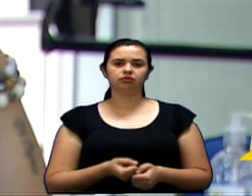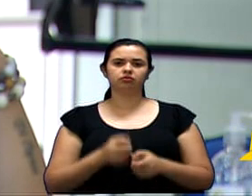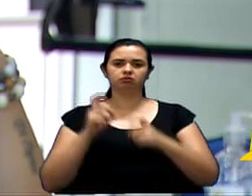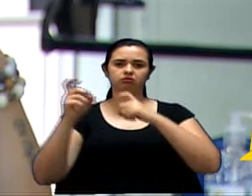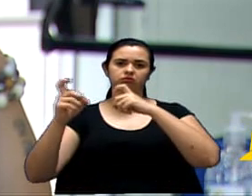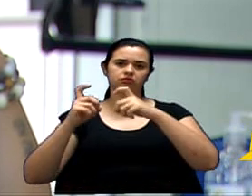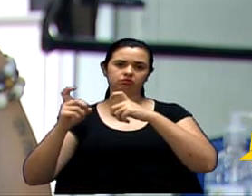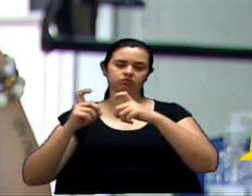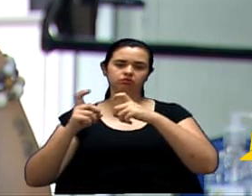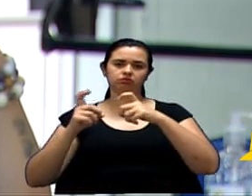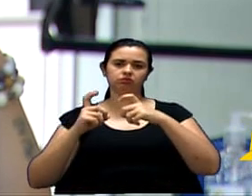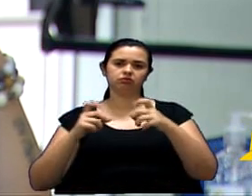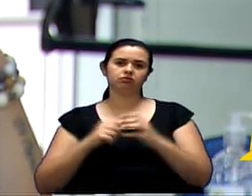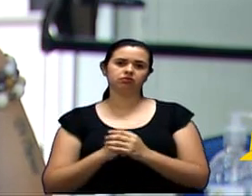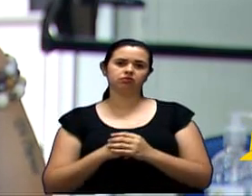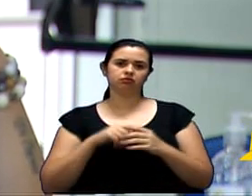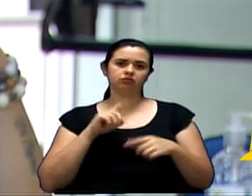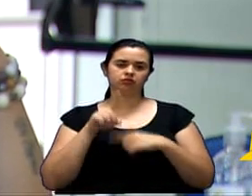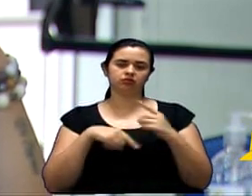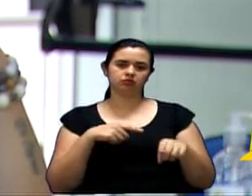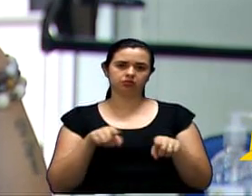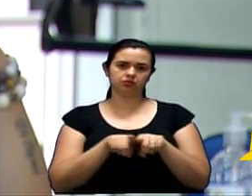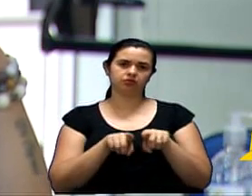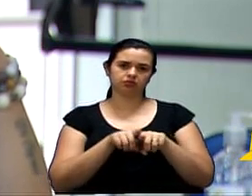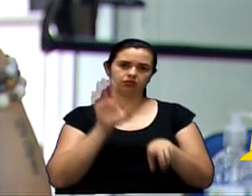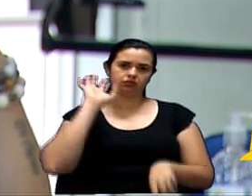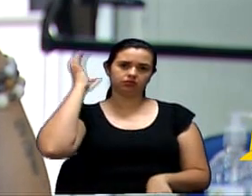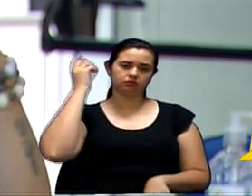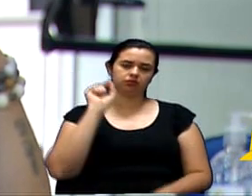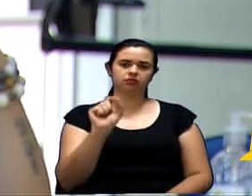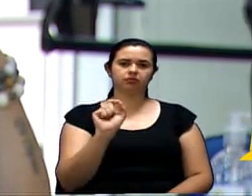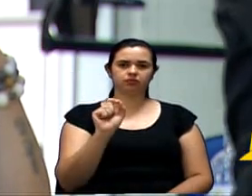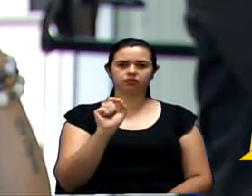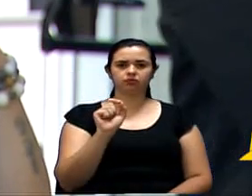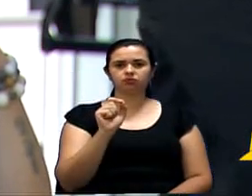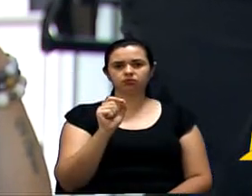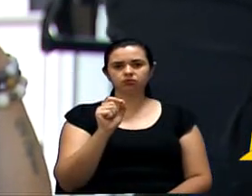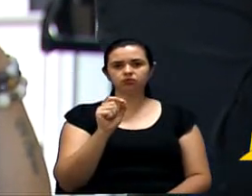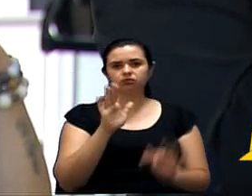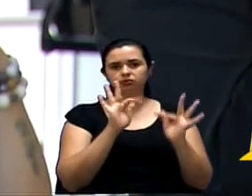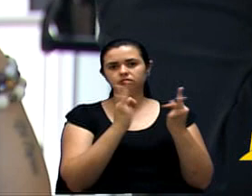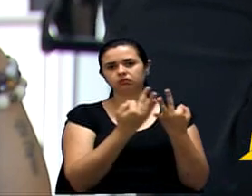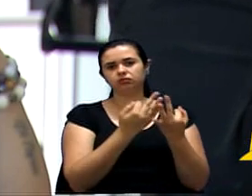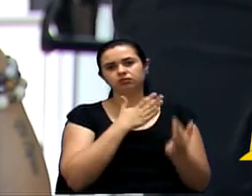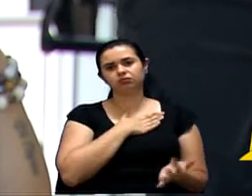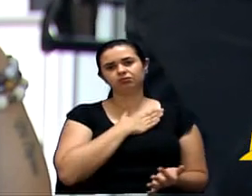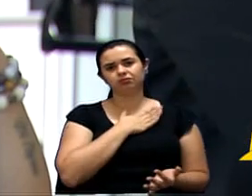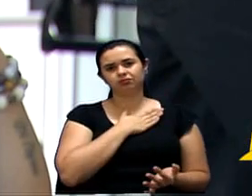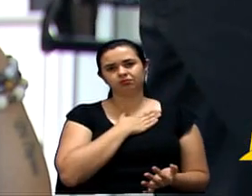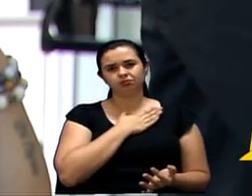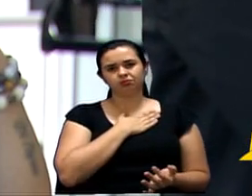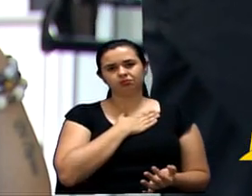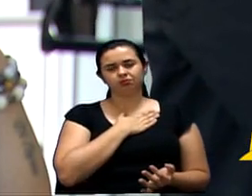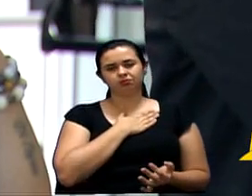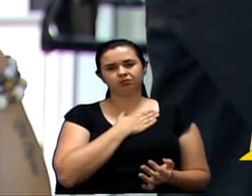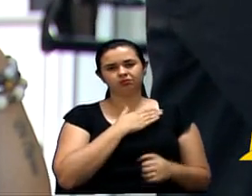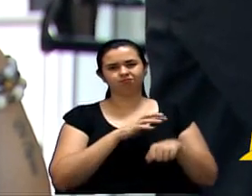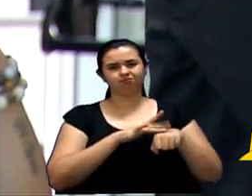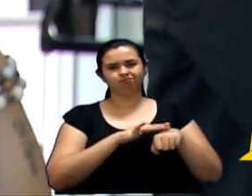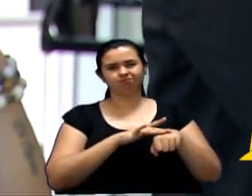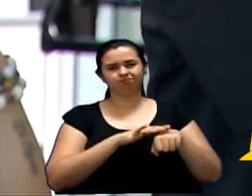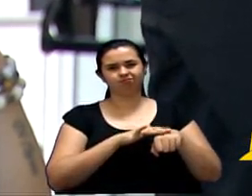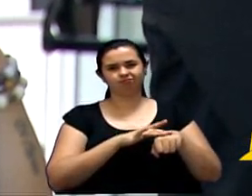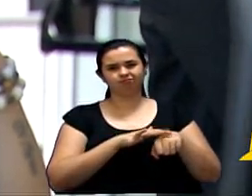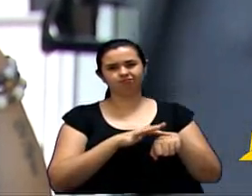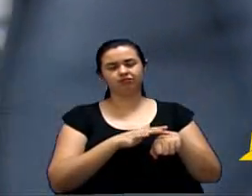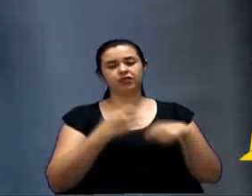sessão. É, e também teve um caso que uma pessoa da minha família passou mal e foi passar num procedimento